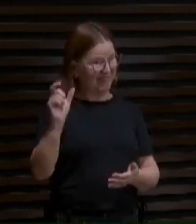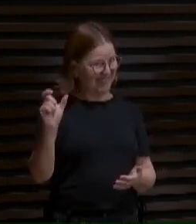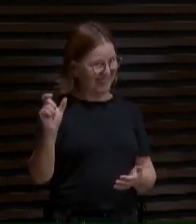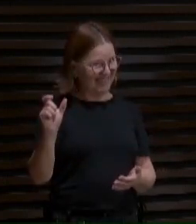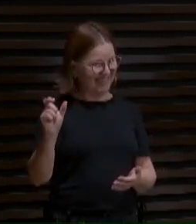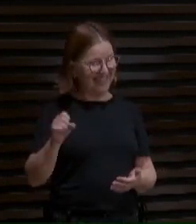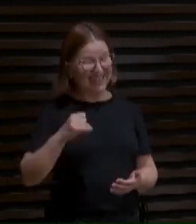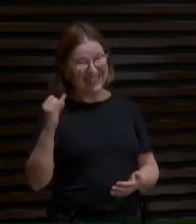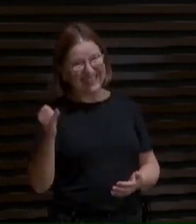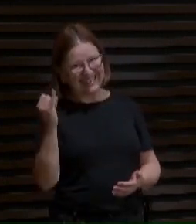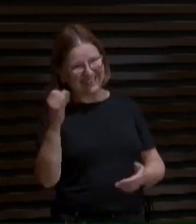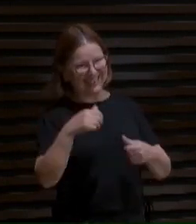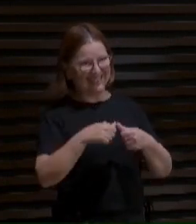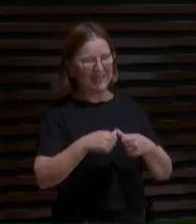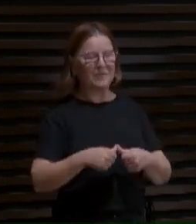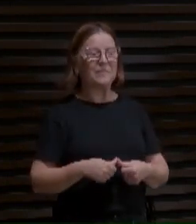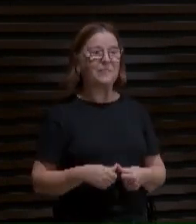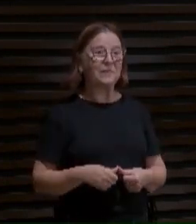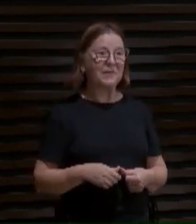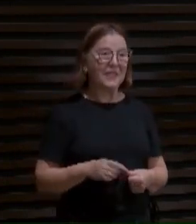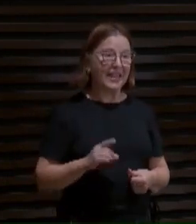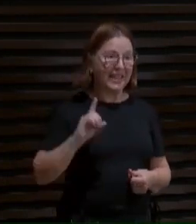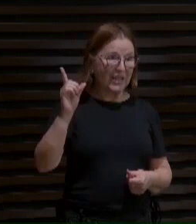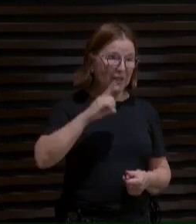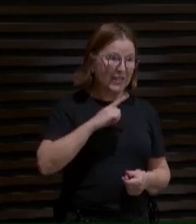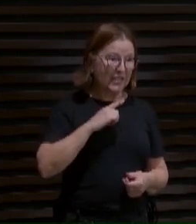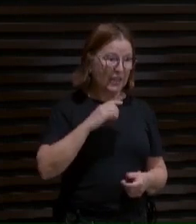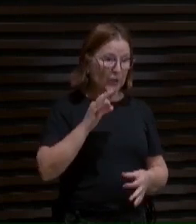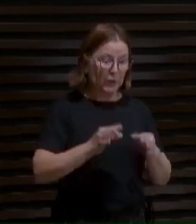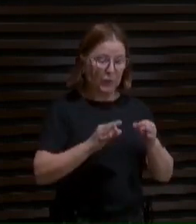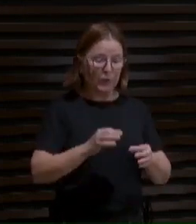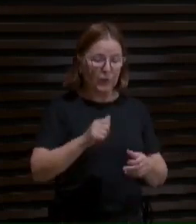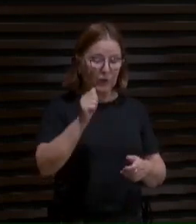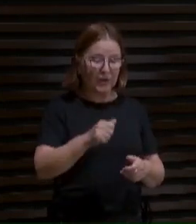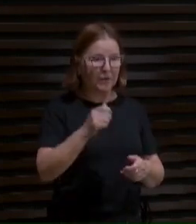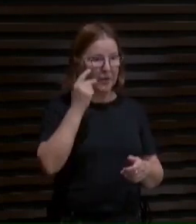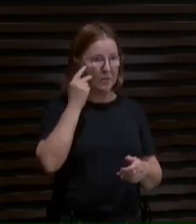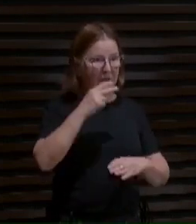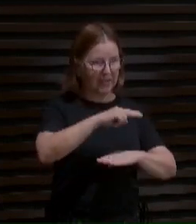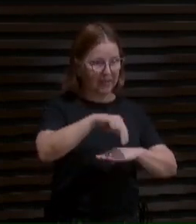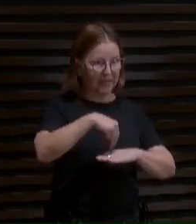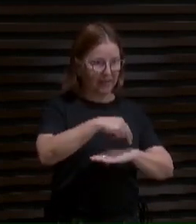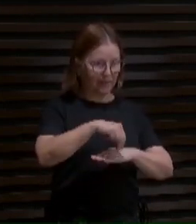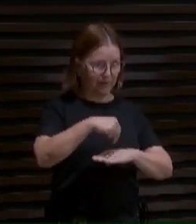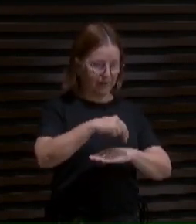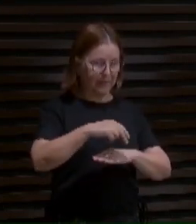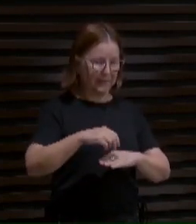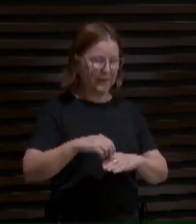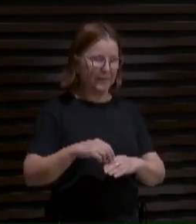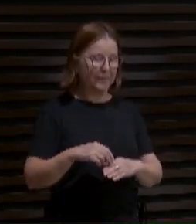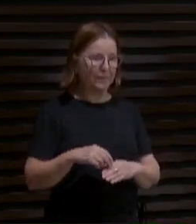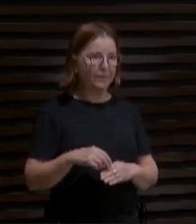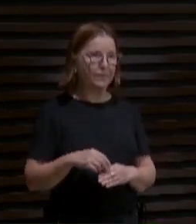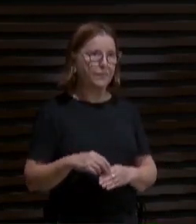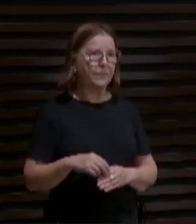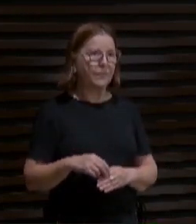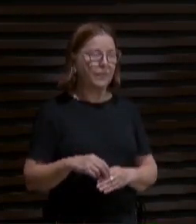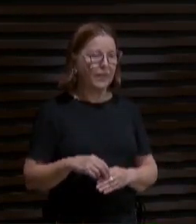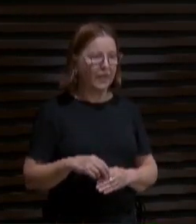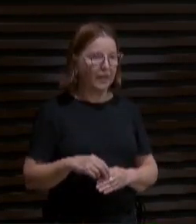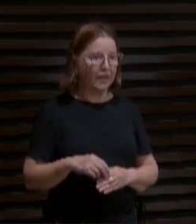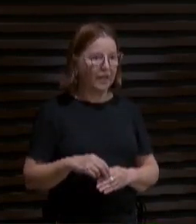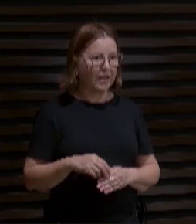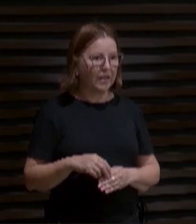importante isso. Deus tem um julgamento para as nações, representado aqui em Moabe, aquele que não